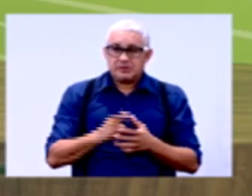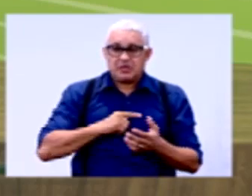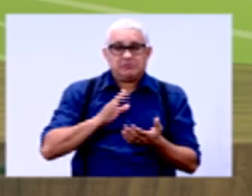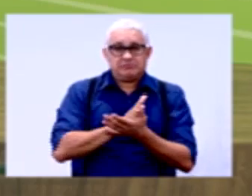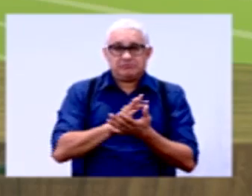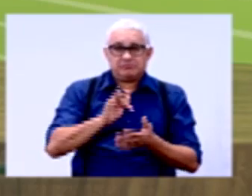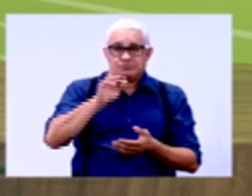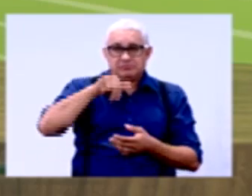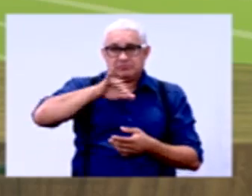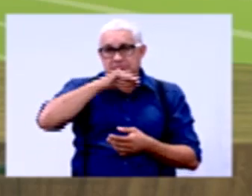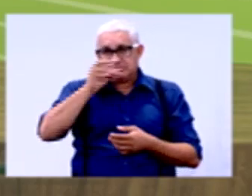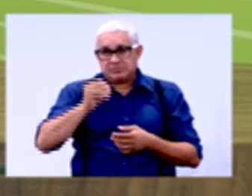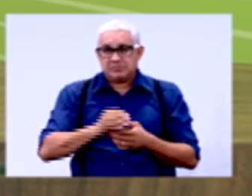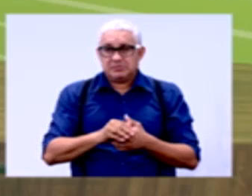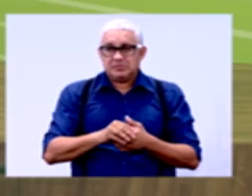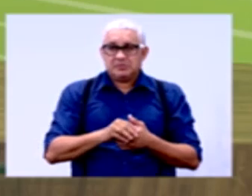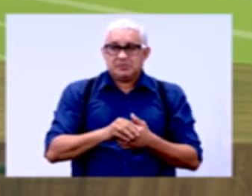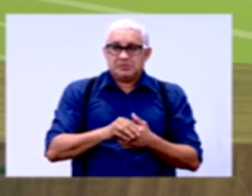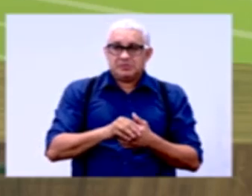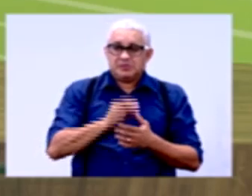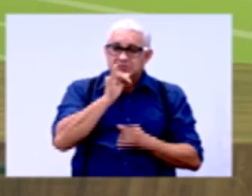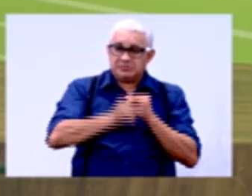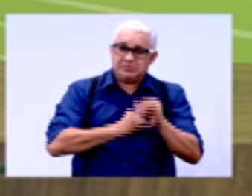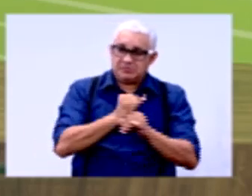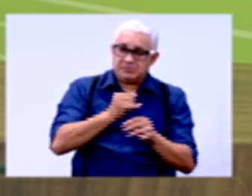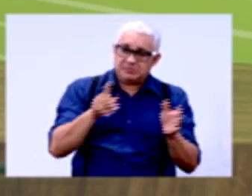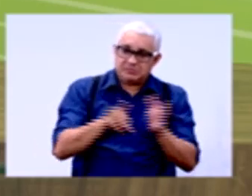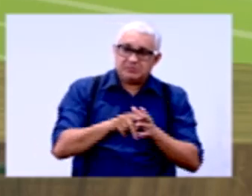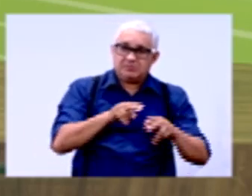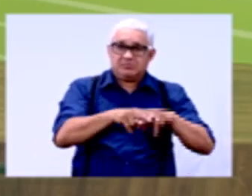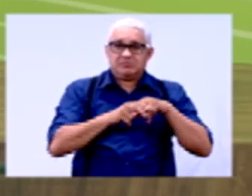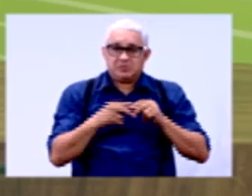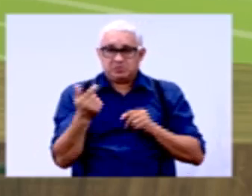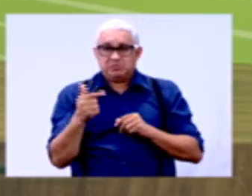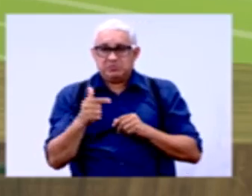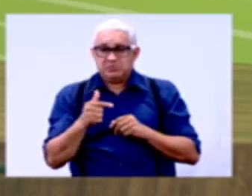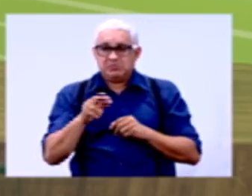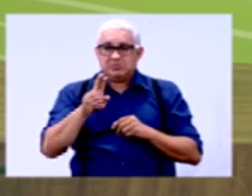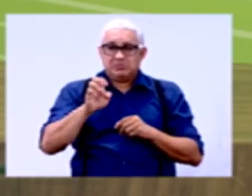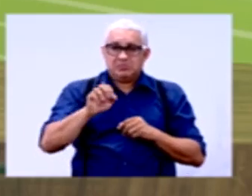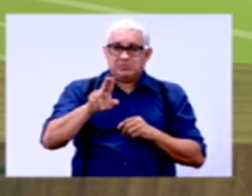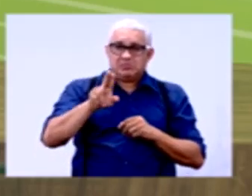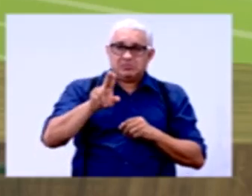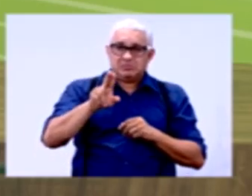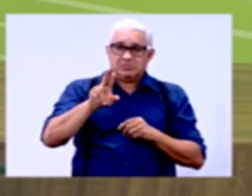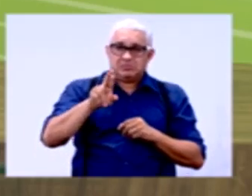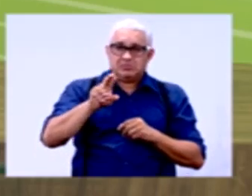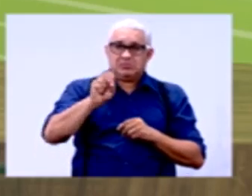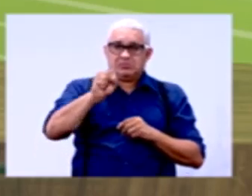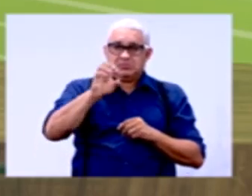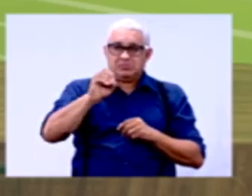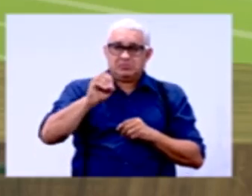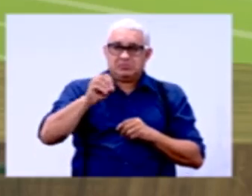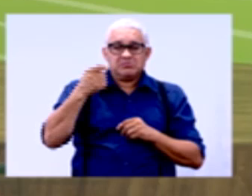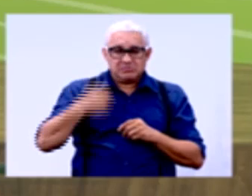funçõezinhas que eram agregadas aos navegadores por conta de não ter os recursos necessários, isso daí começaram a ser